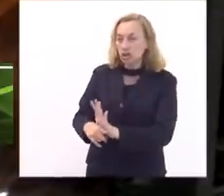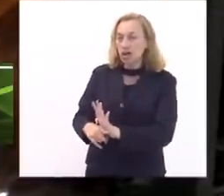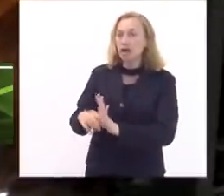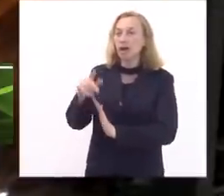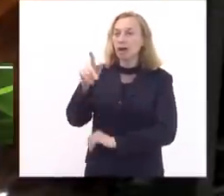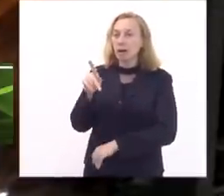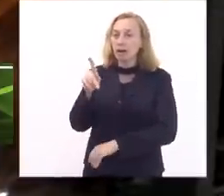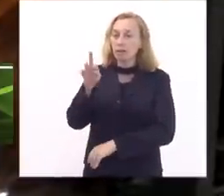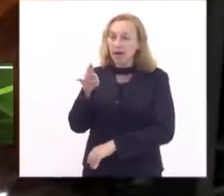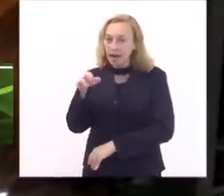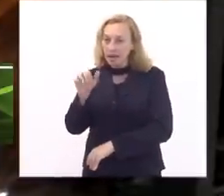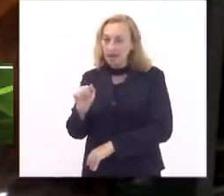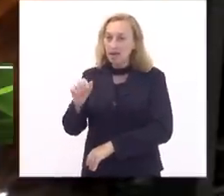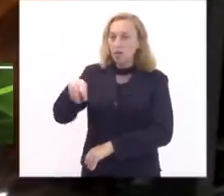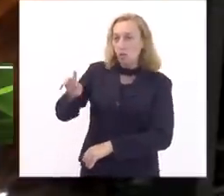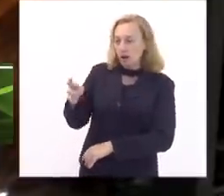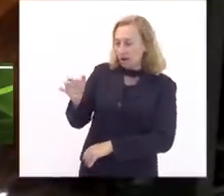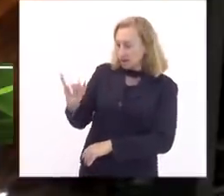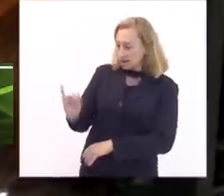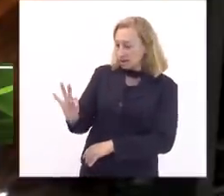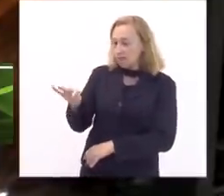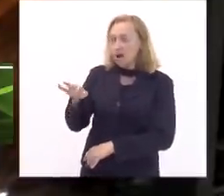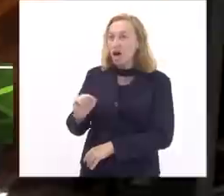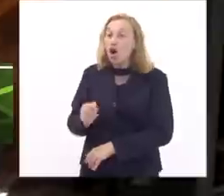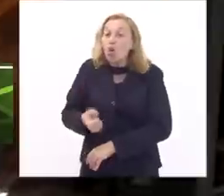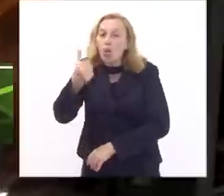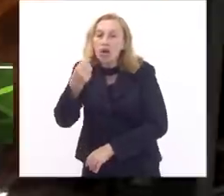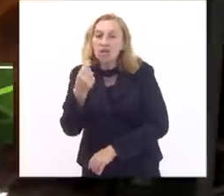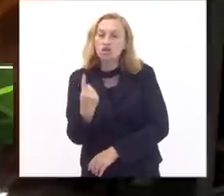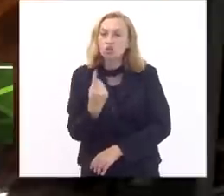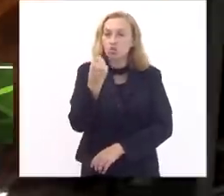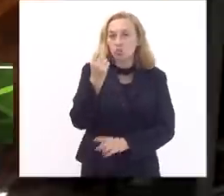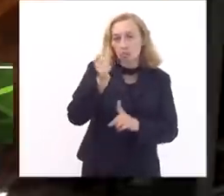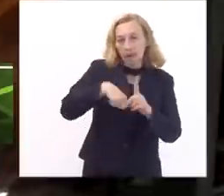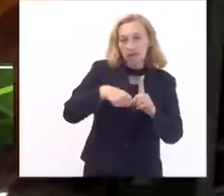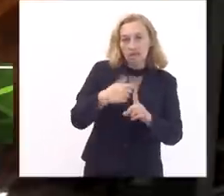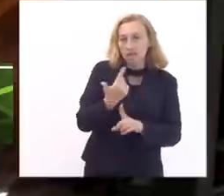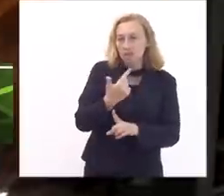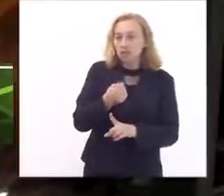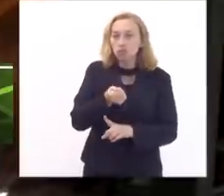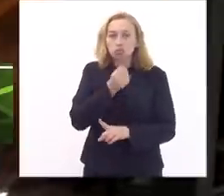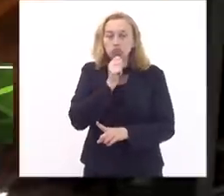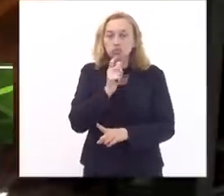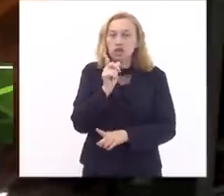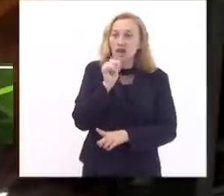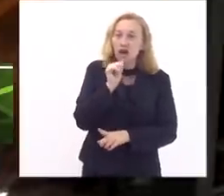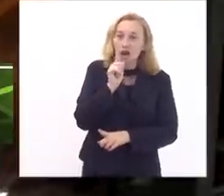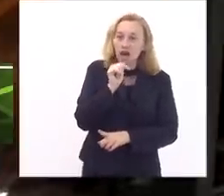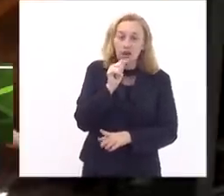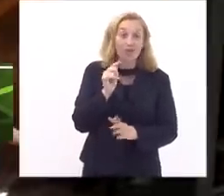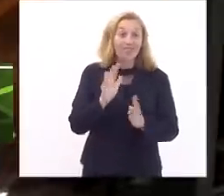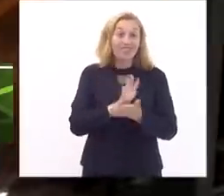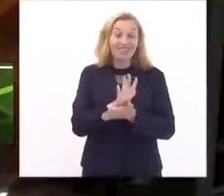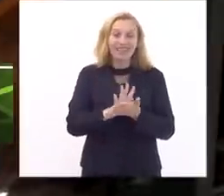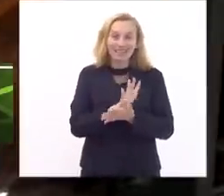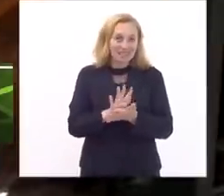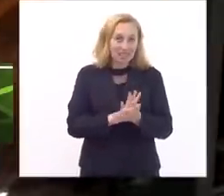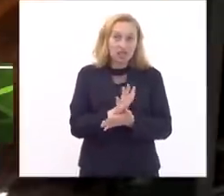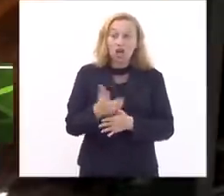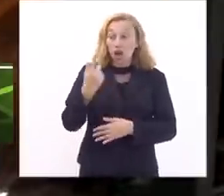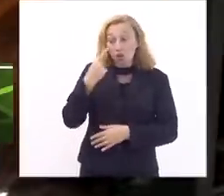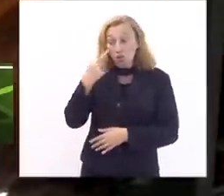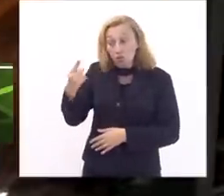de Guaratiba, que vive quase um mês com escassez de água, então, dias e semanas sem cair água nenhuma. Eu estive